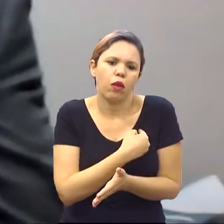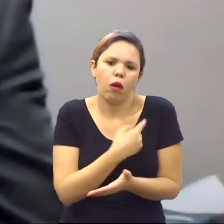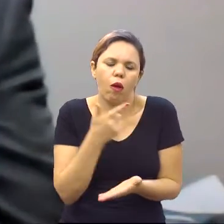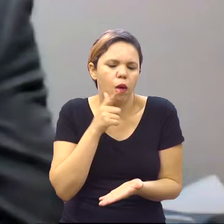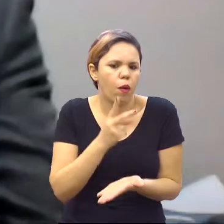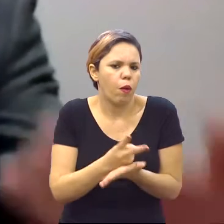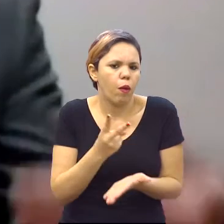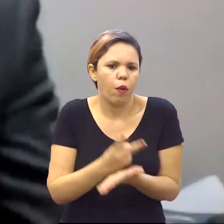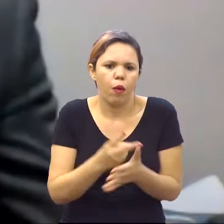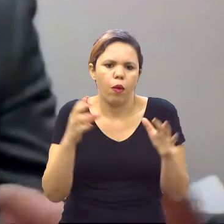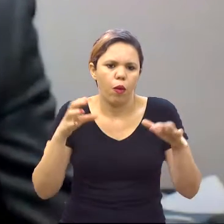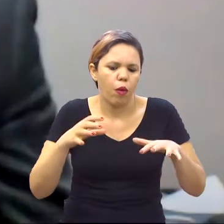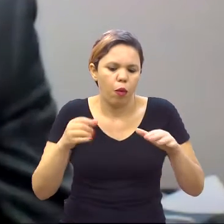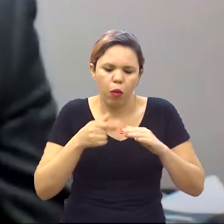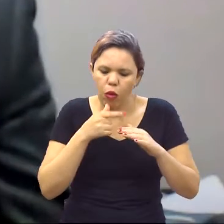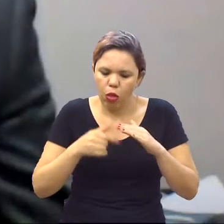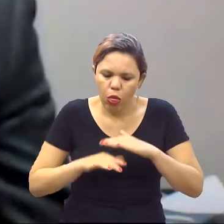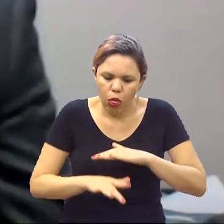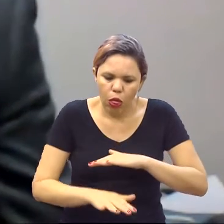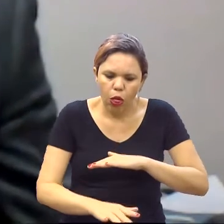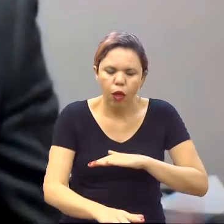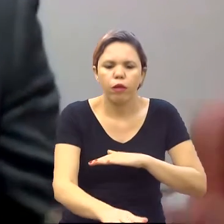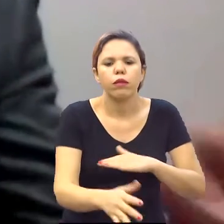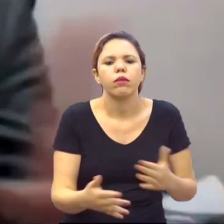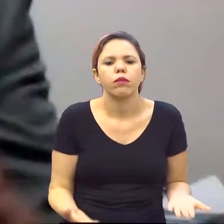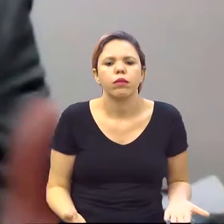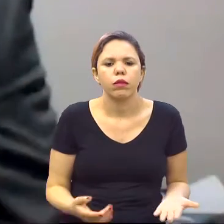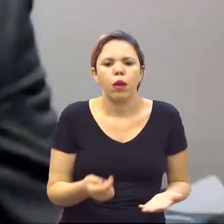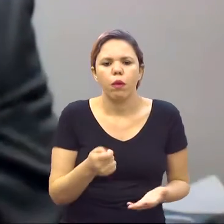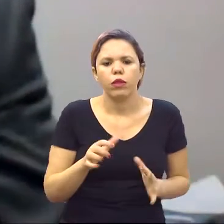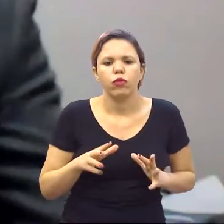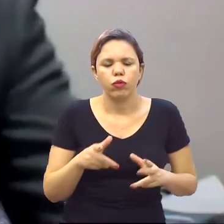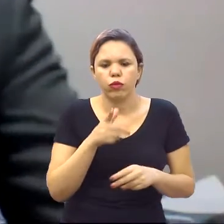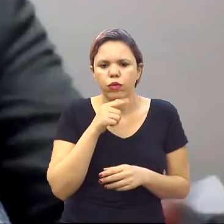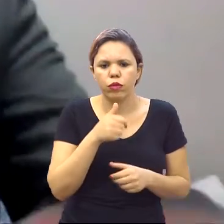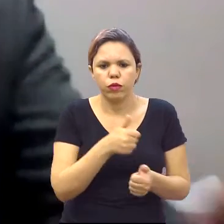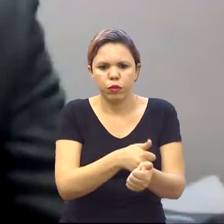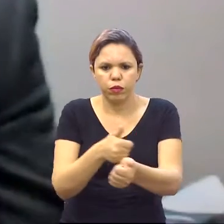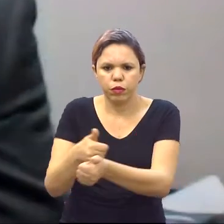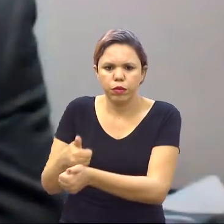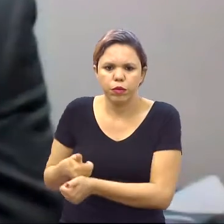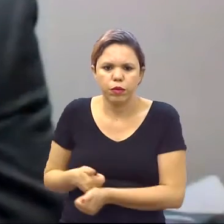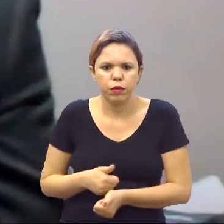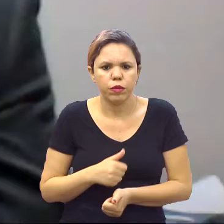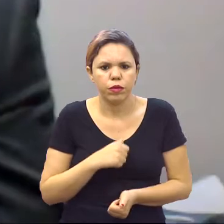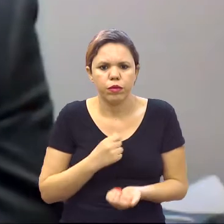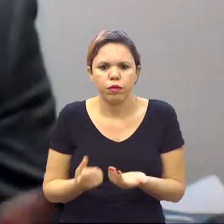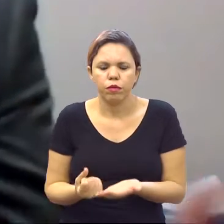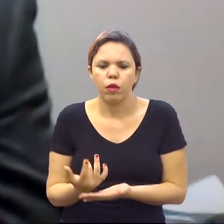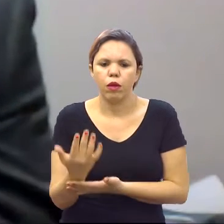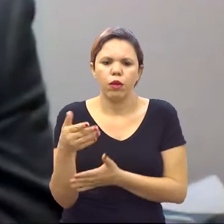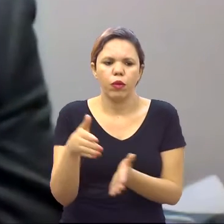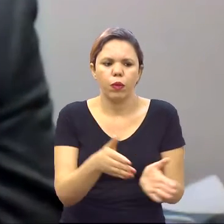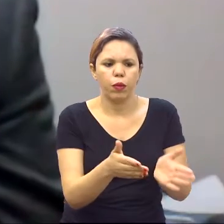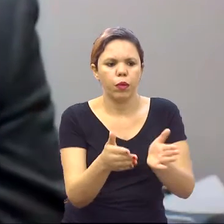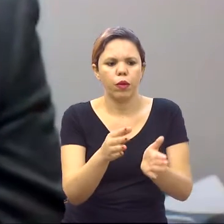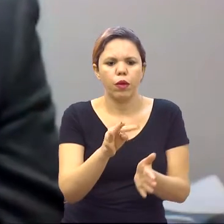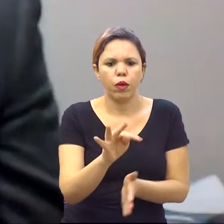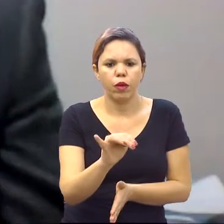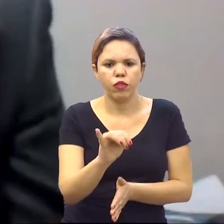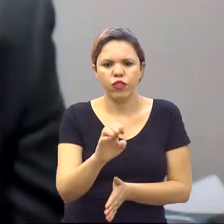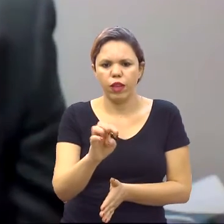nós não mantenhamos a água no nosso subsolo, nós temos quase todas as águas aqui da nossa região fluindo para o Rio